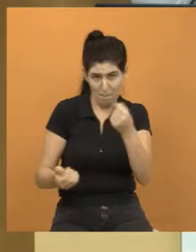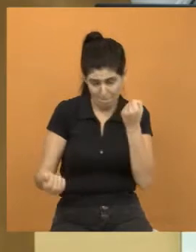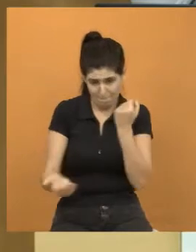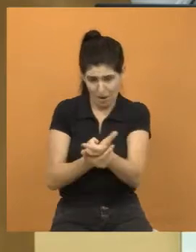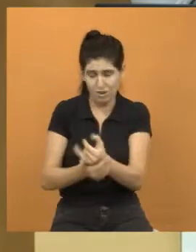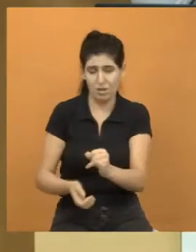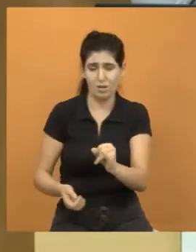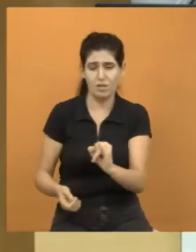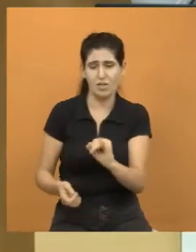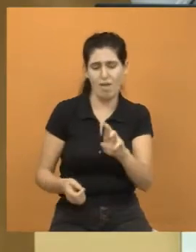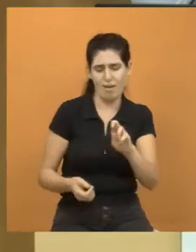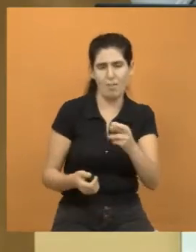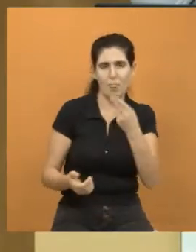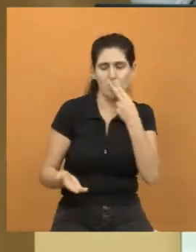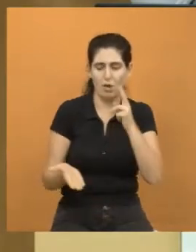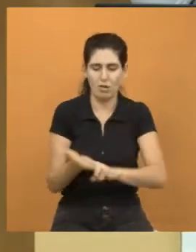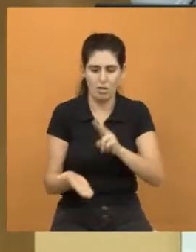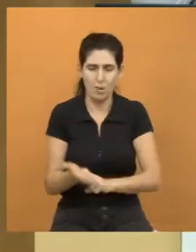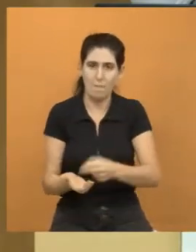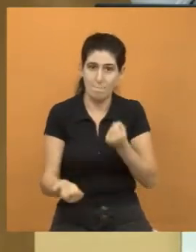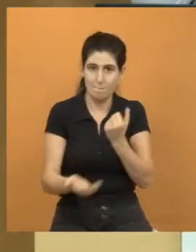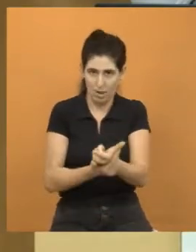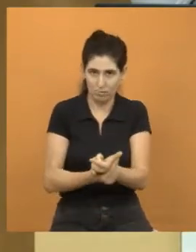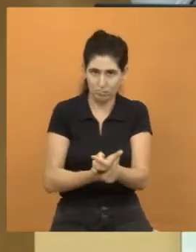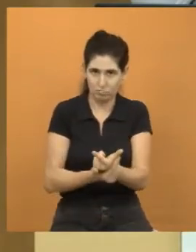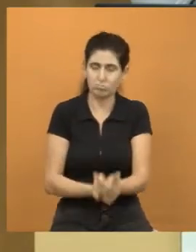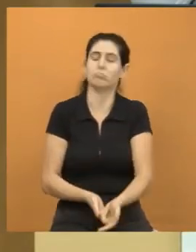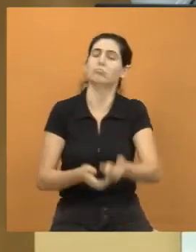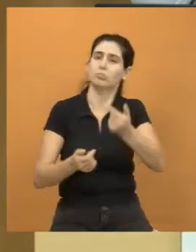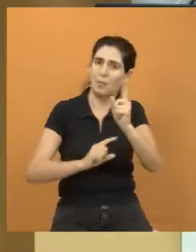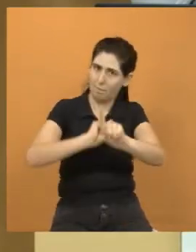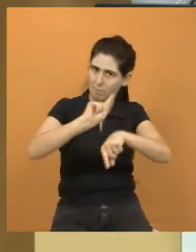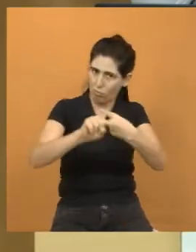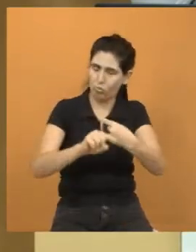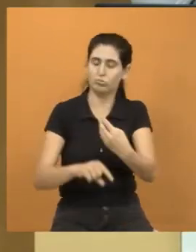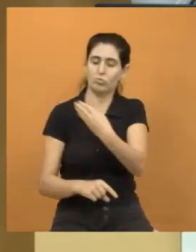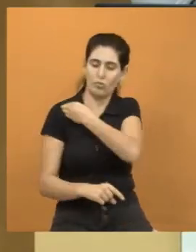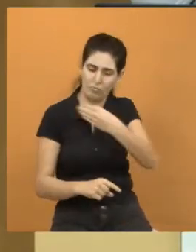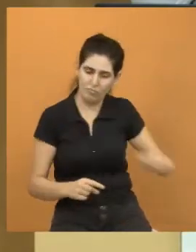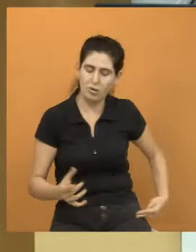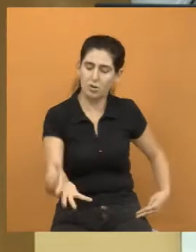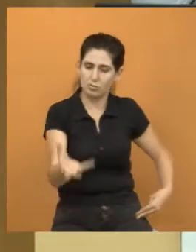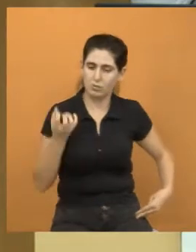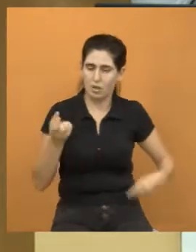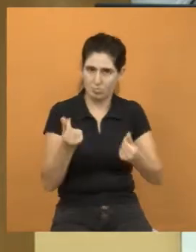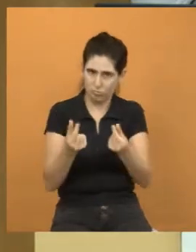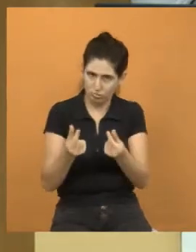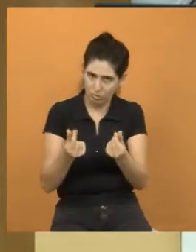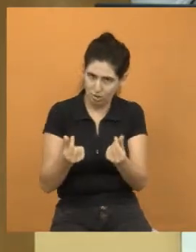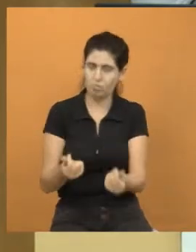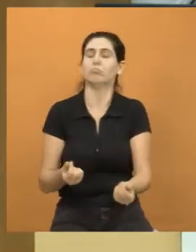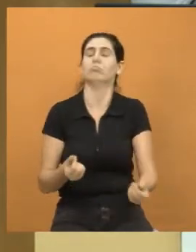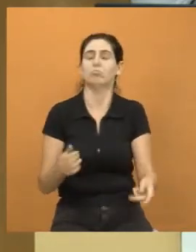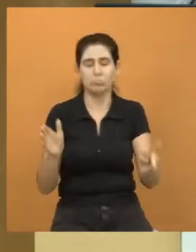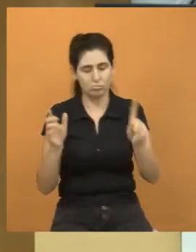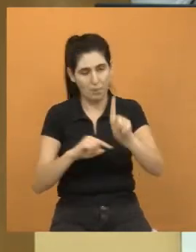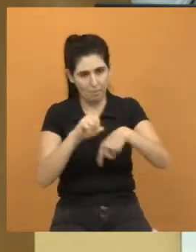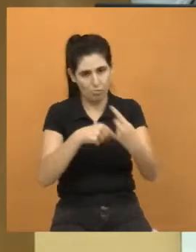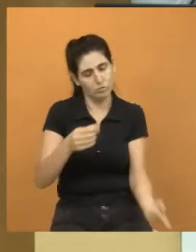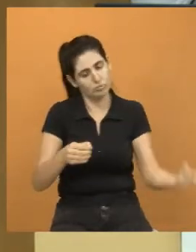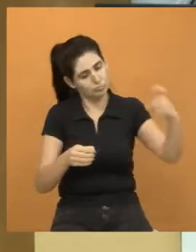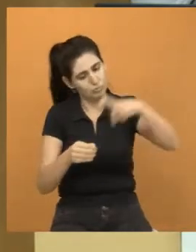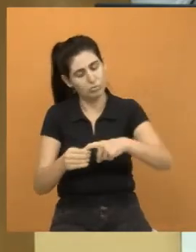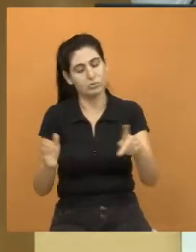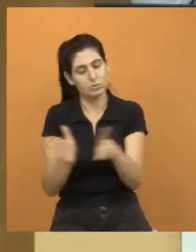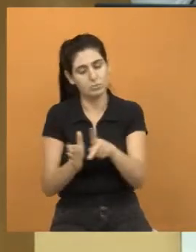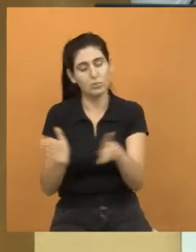Né? Então, aqui a gente reforça essa cobrança nos editais de locação da rede pública. Né? Eu falo isso também a